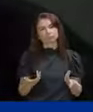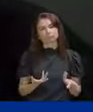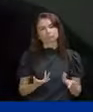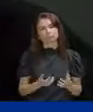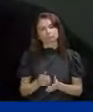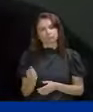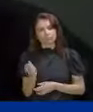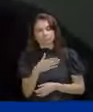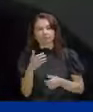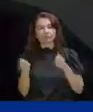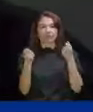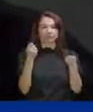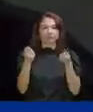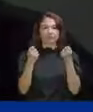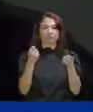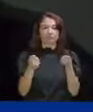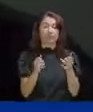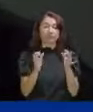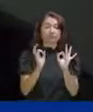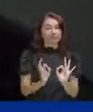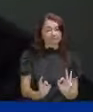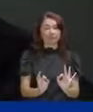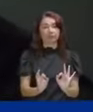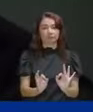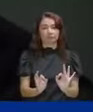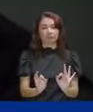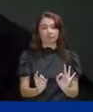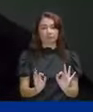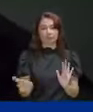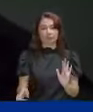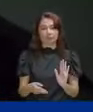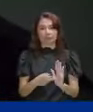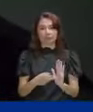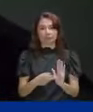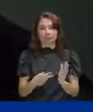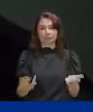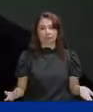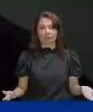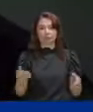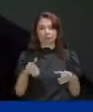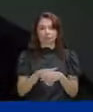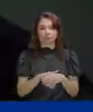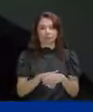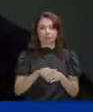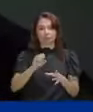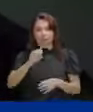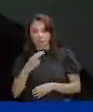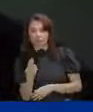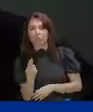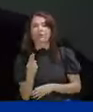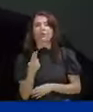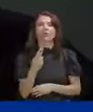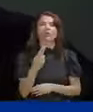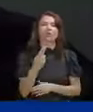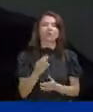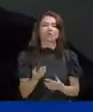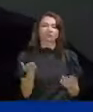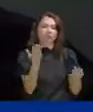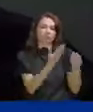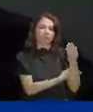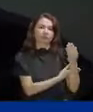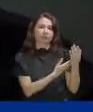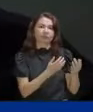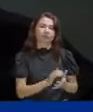uma nova análise não seria coerente a relatora que vota por arquivar